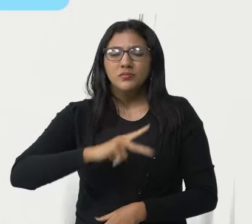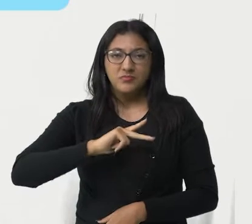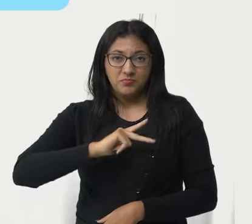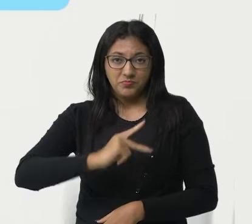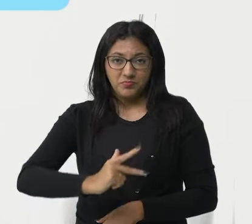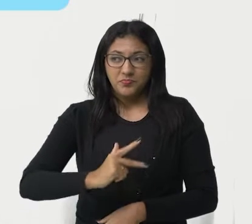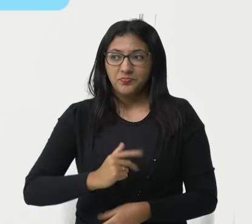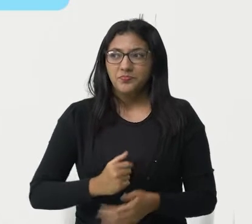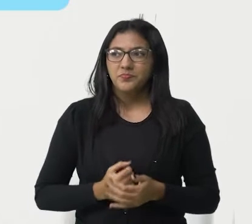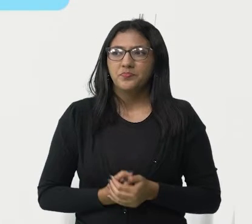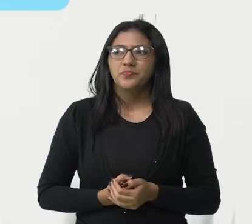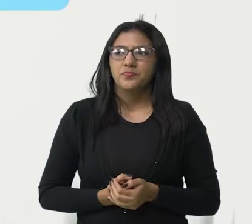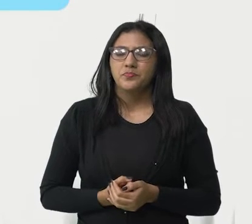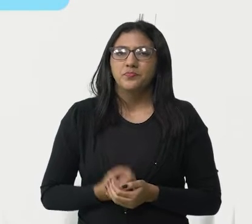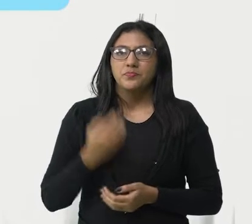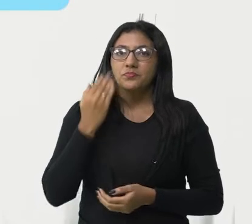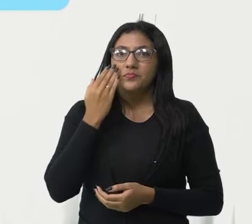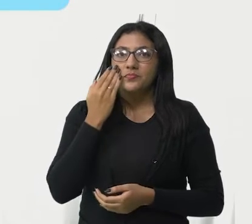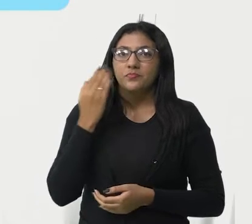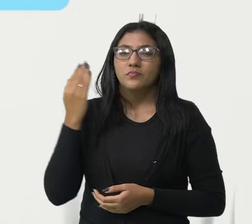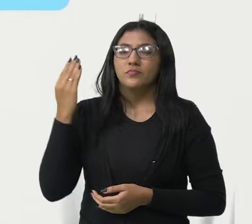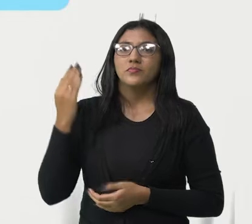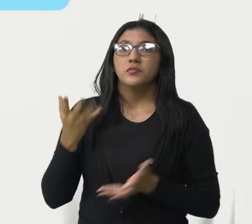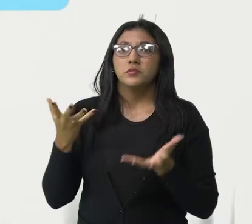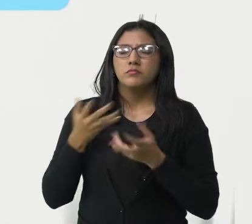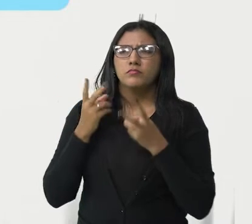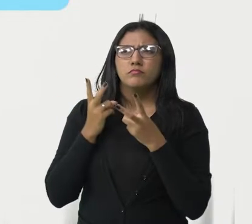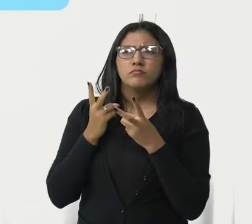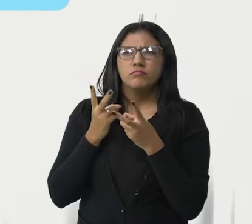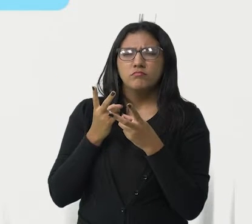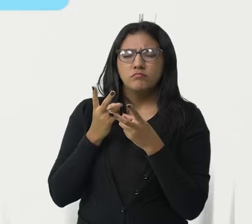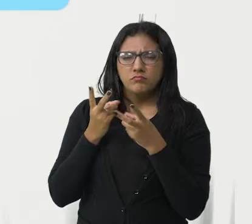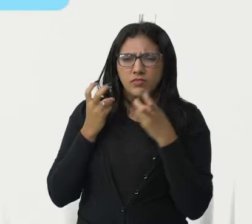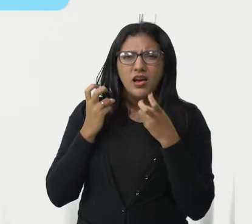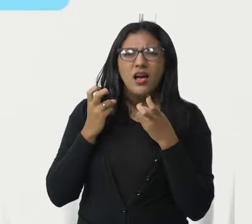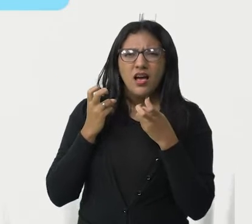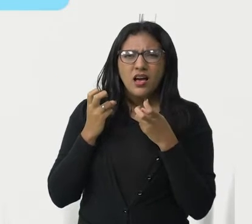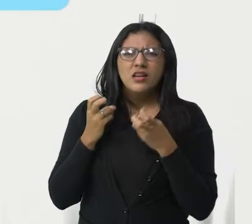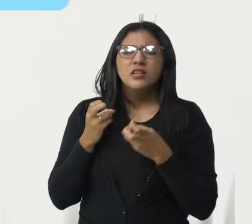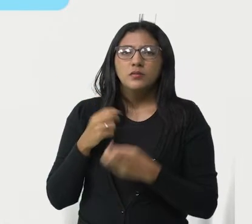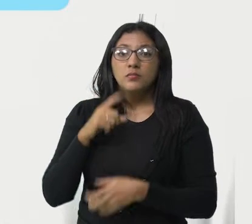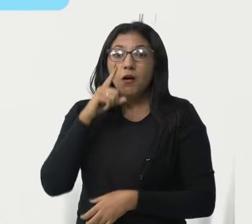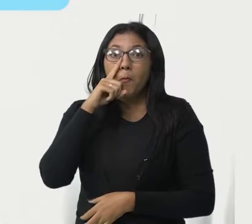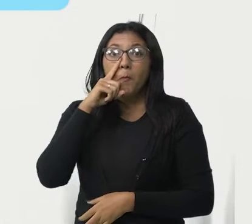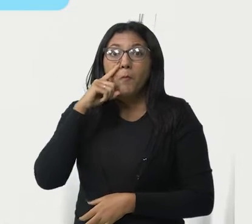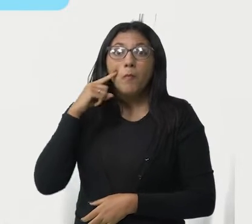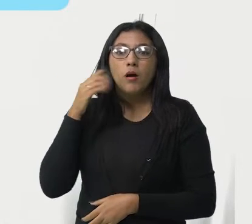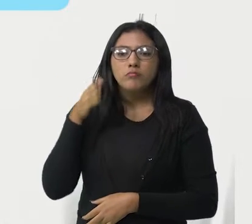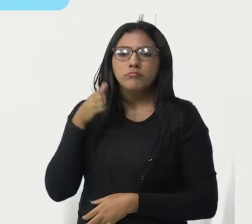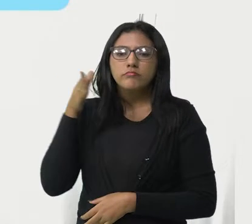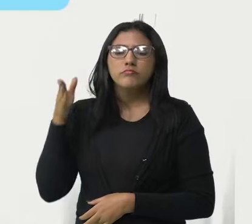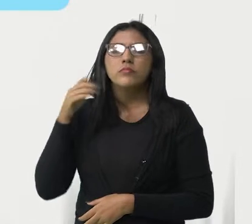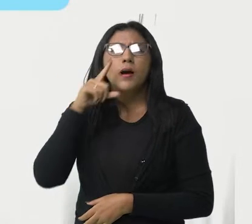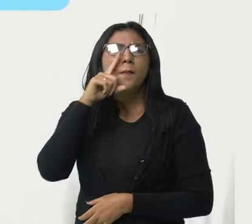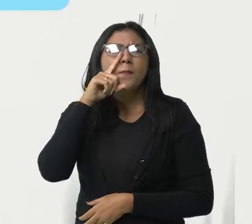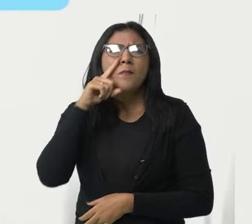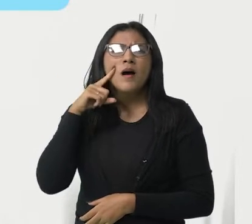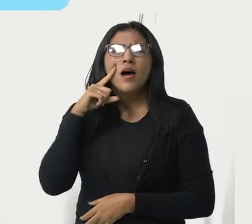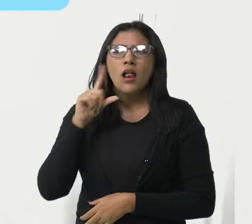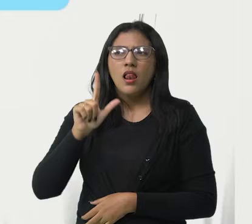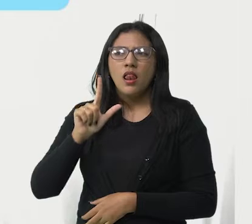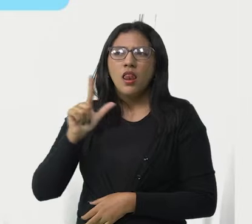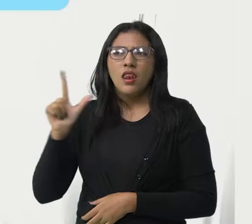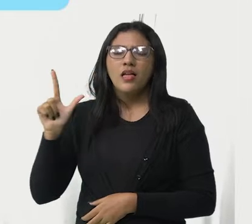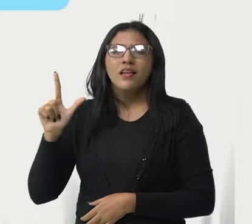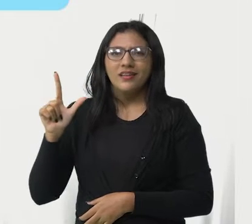esse território que a gente verifica ali através do mapa, em essa parte amarela que vocês estão observando, né,